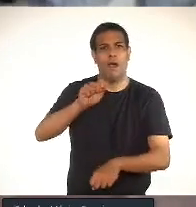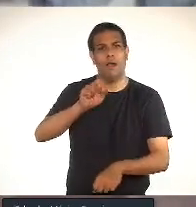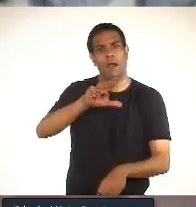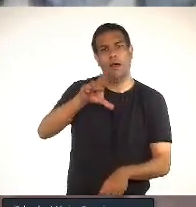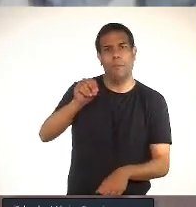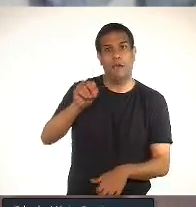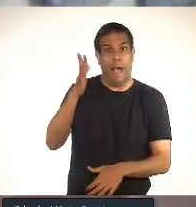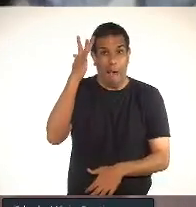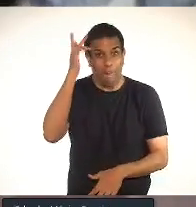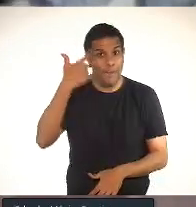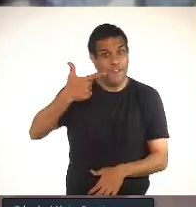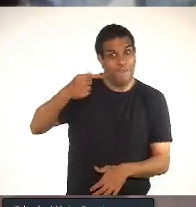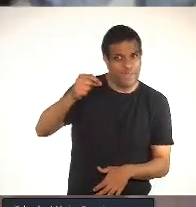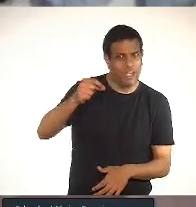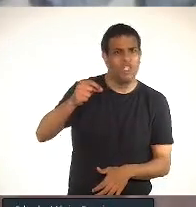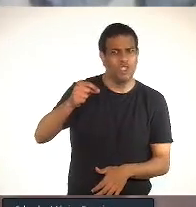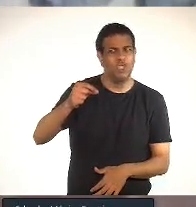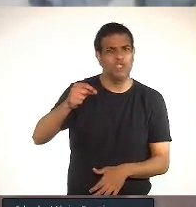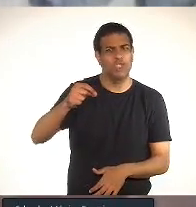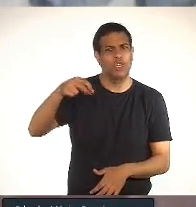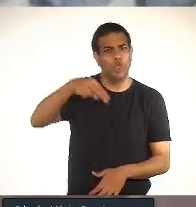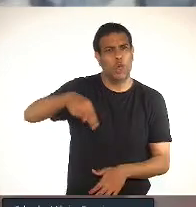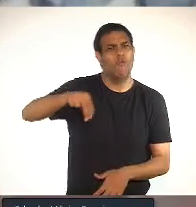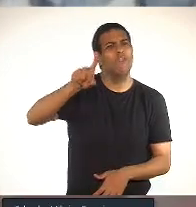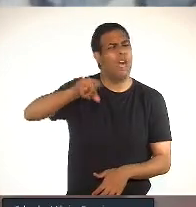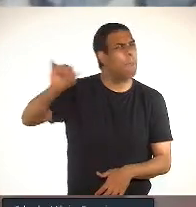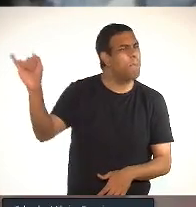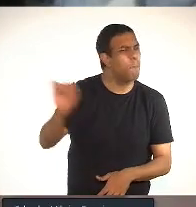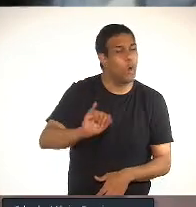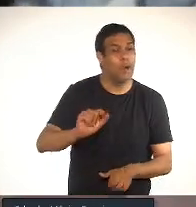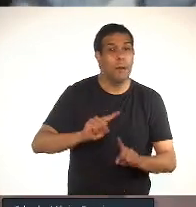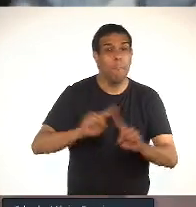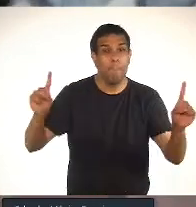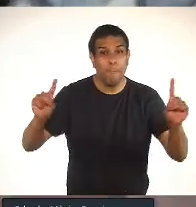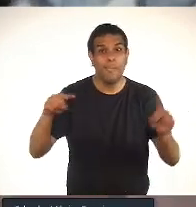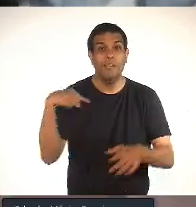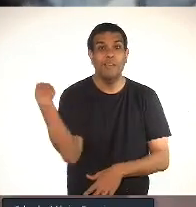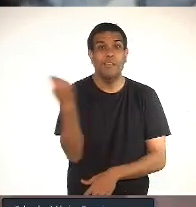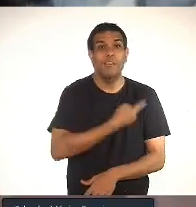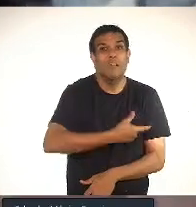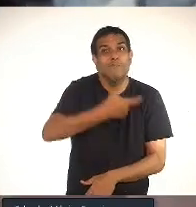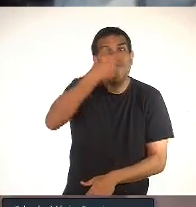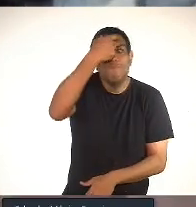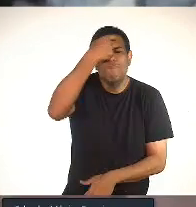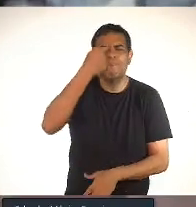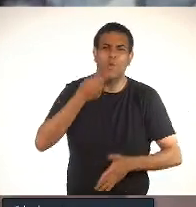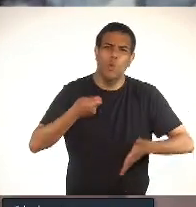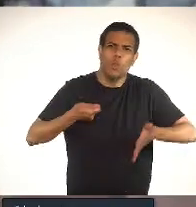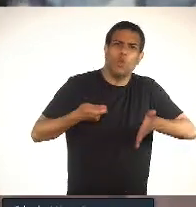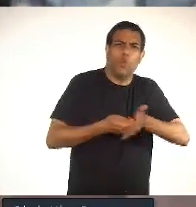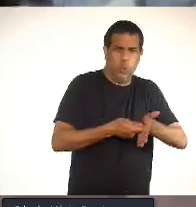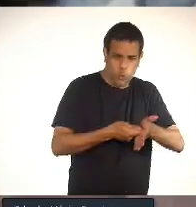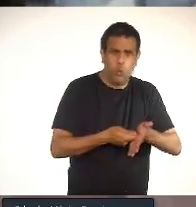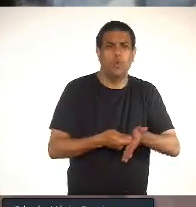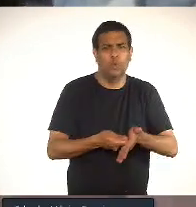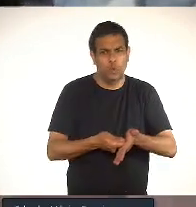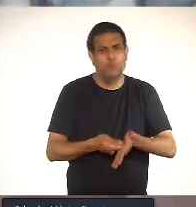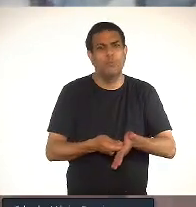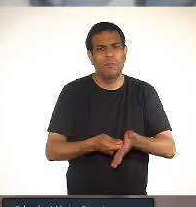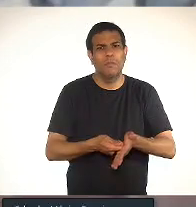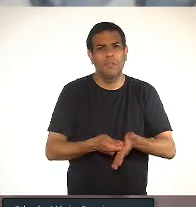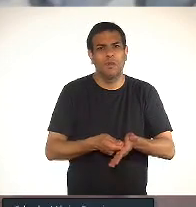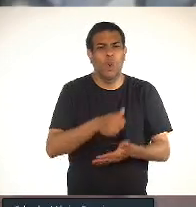de novembro é um dia importante de celebração, mas é importante para nós também denunciar o quanto o